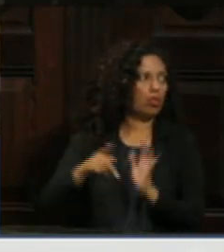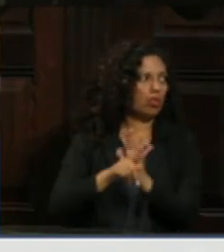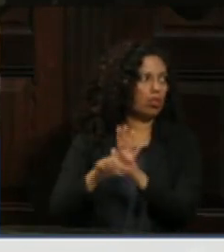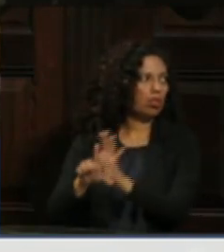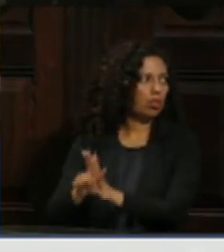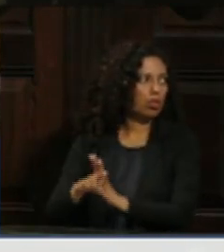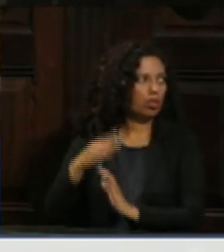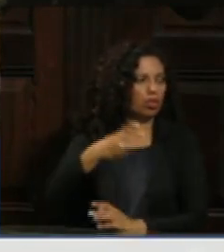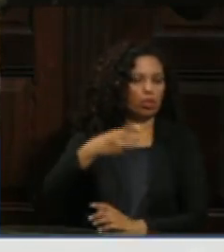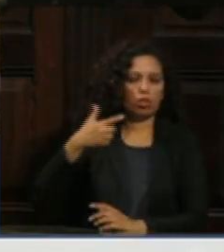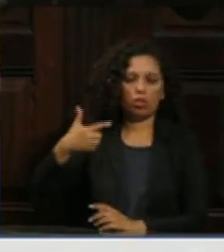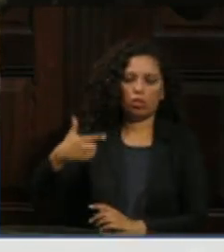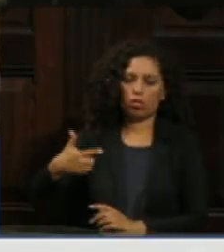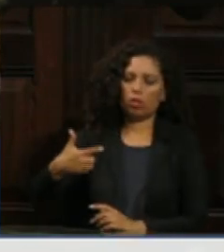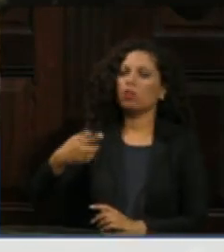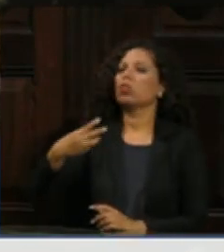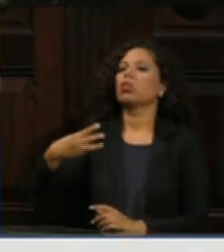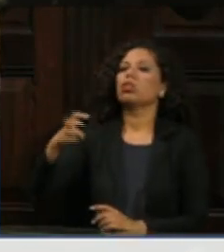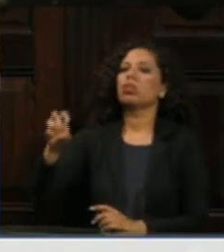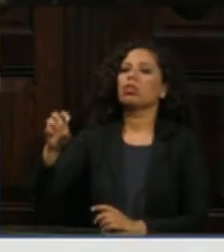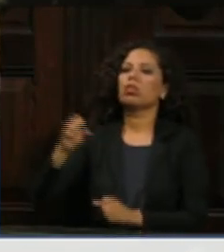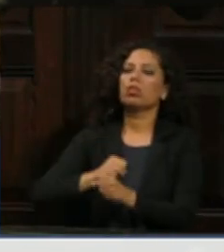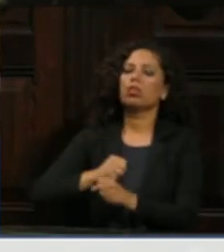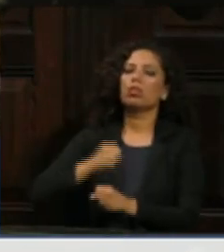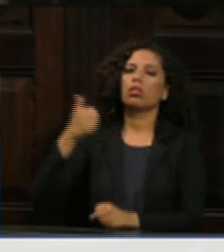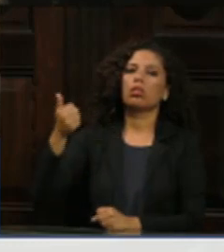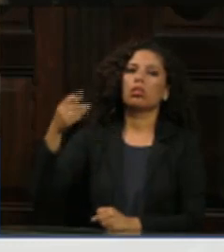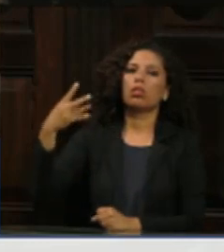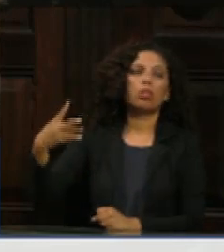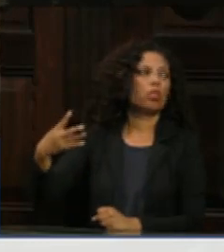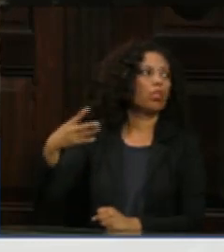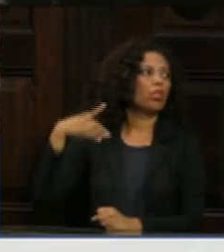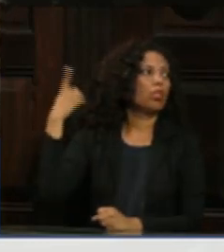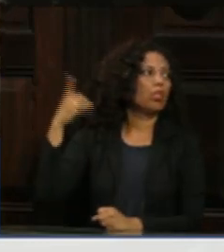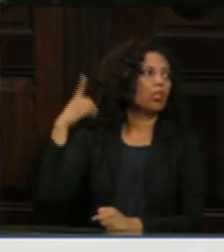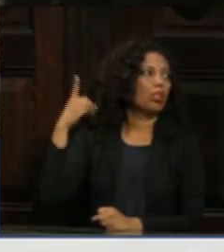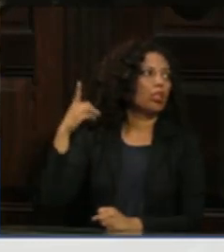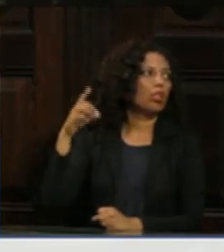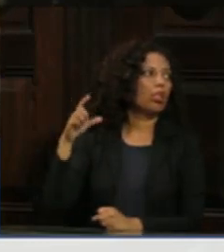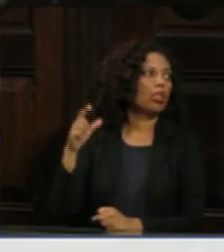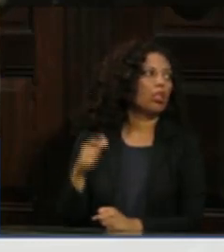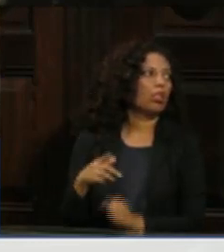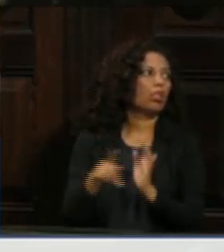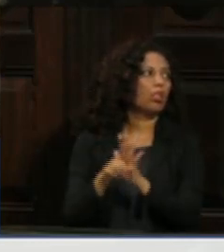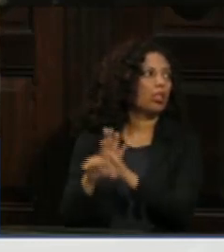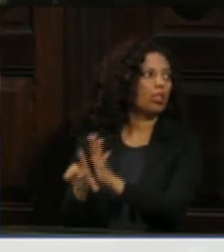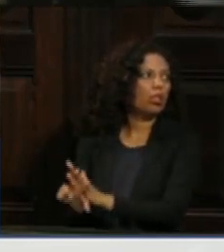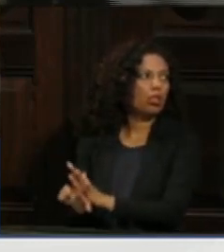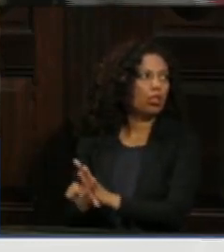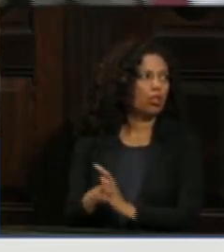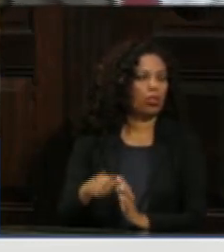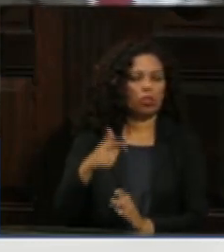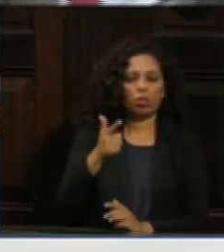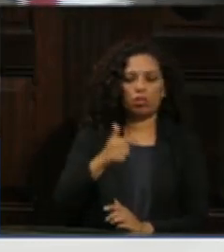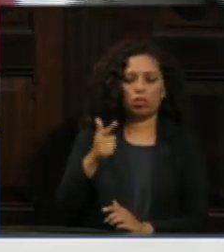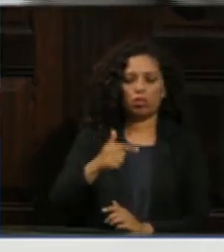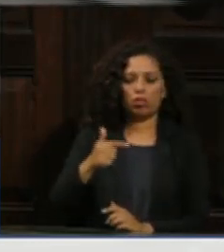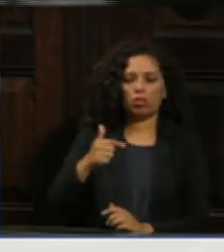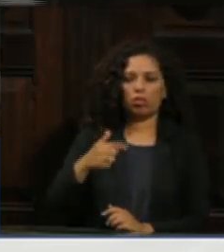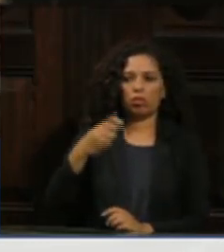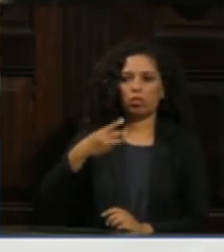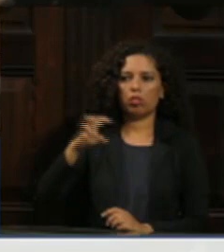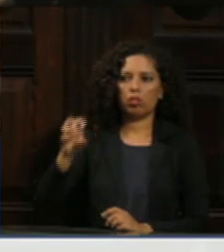13 de dezembro de 2018, que contará com a seguinte pauta: regime de urgência, discussão única, projeto de lei